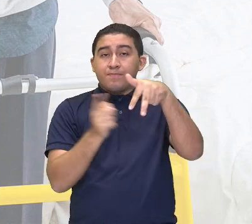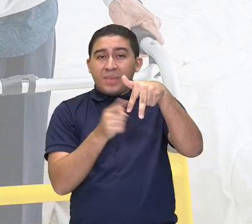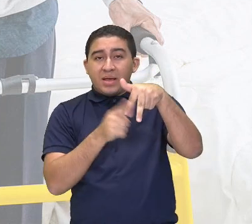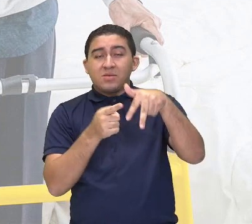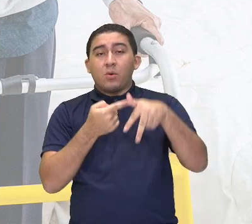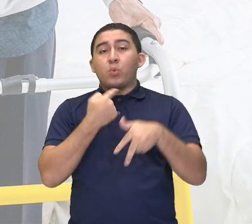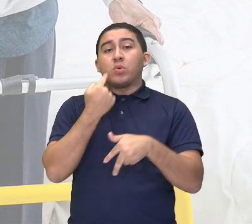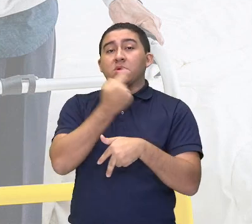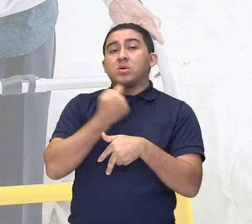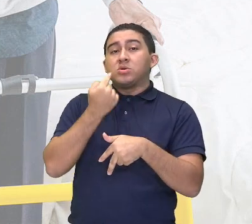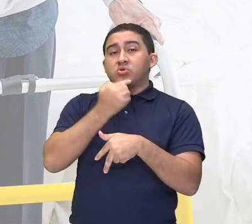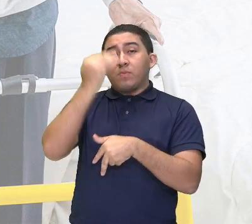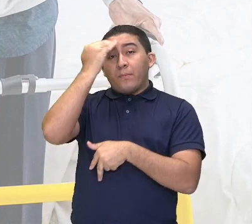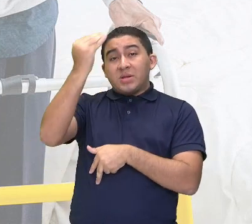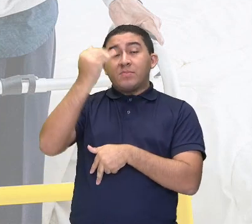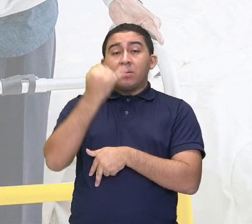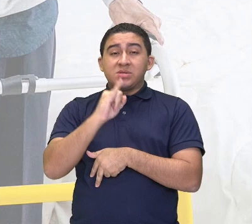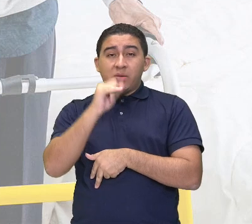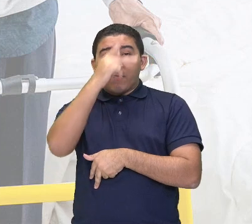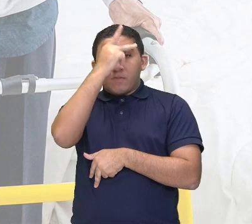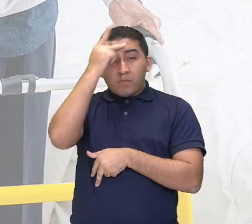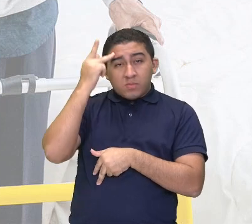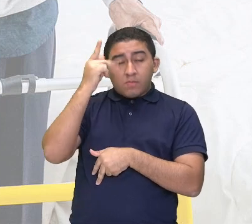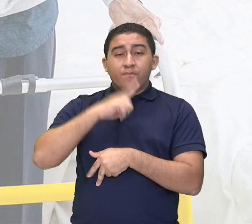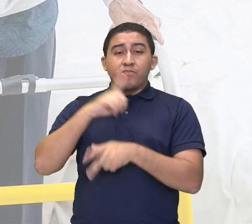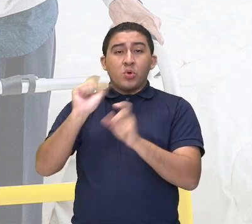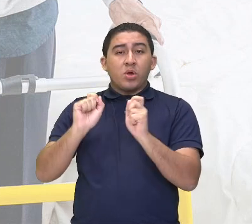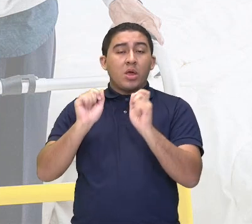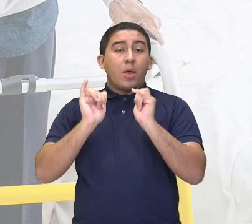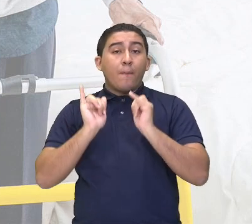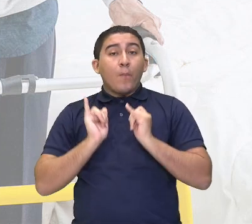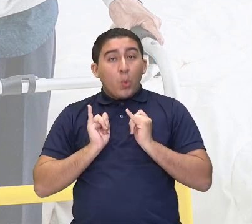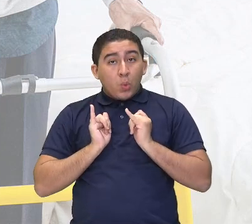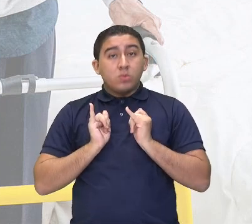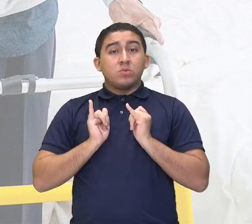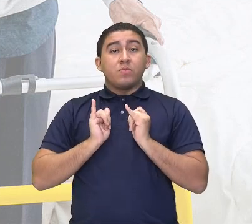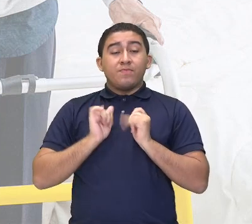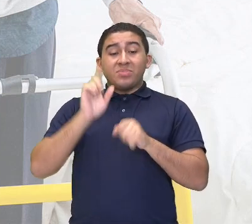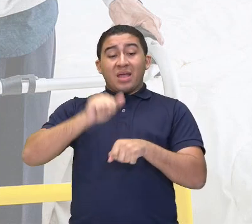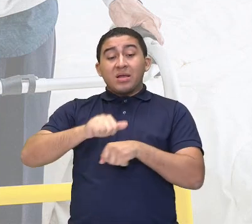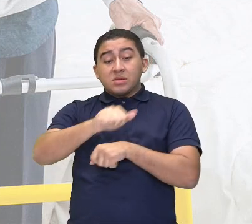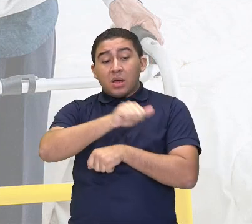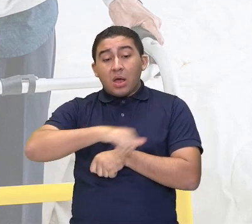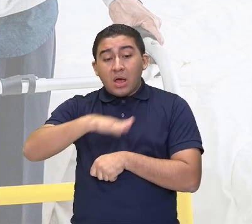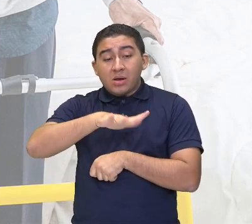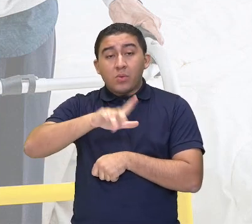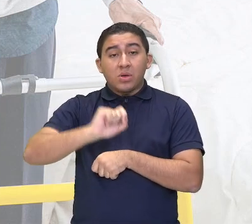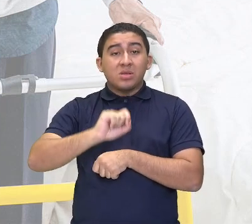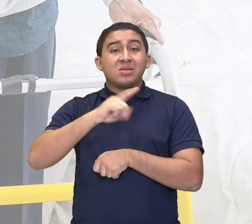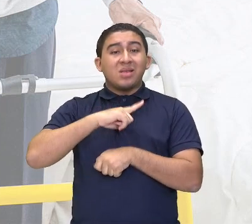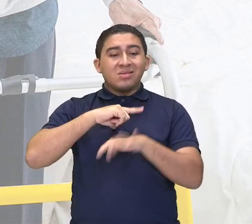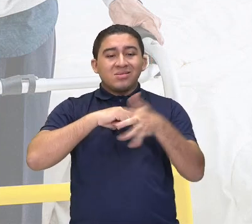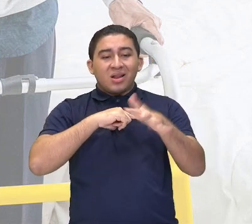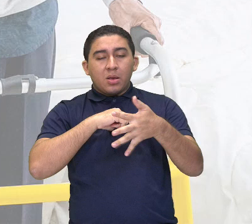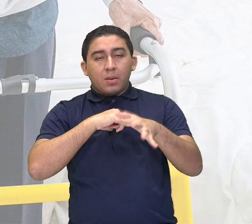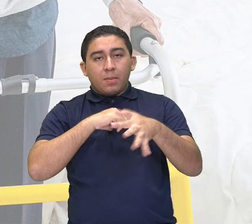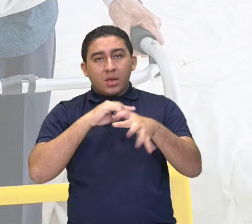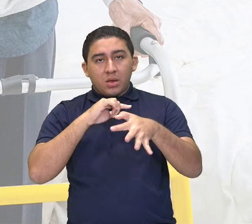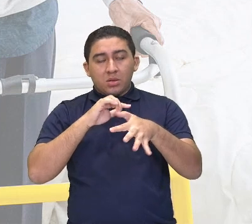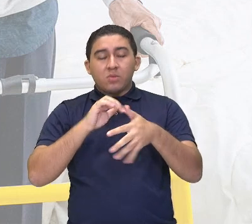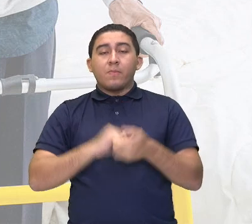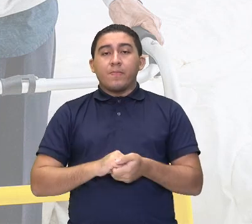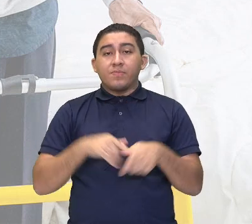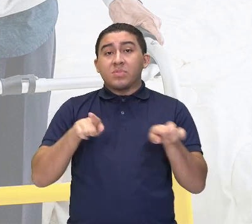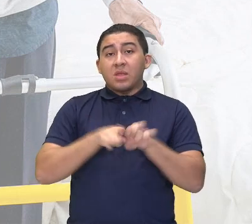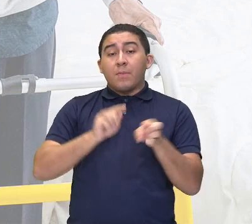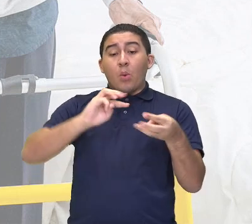queixo, principalmente quando a pessoa está em repouso, né? Essas áreas aí elas vão ficar tremendo. Além disso, a rigidez